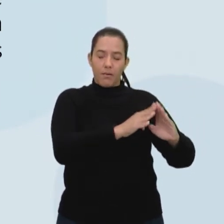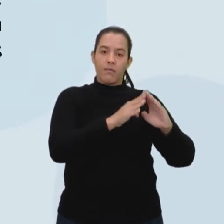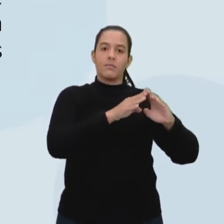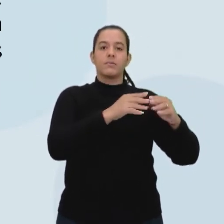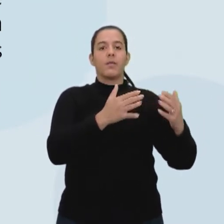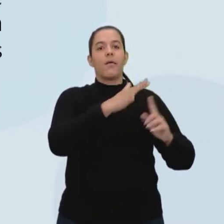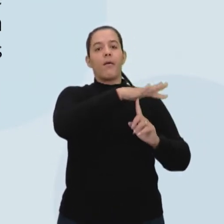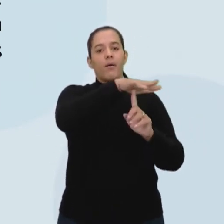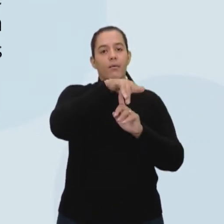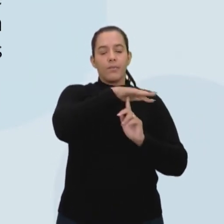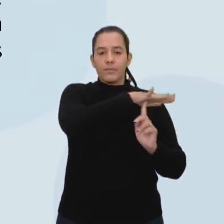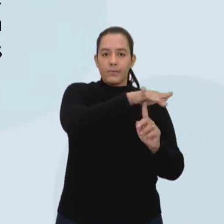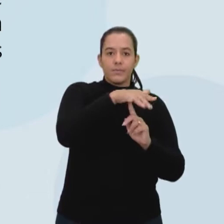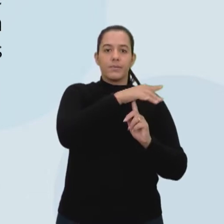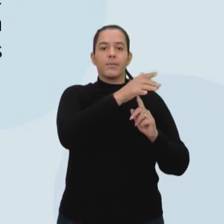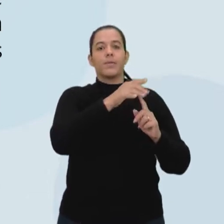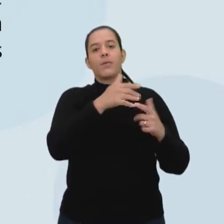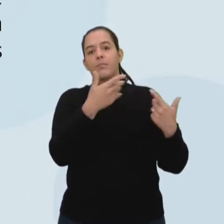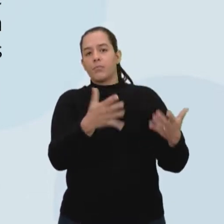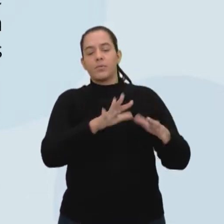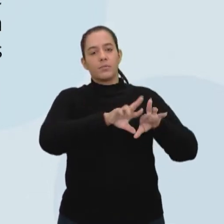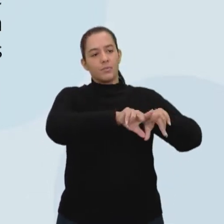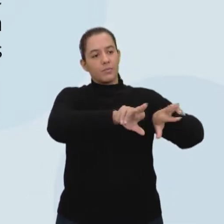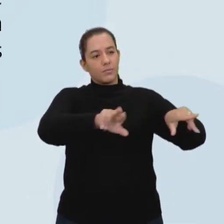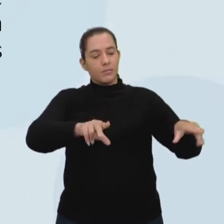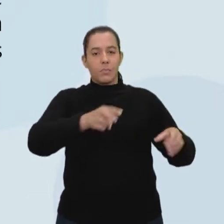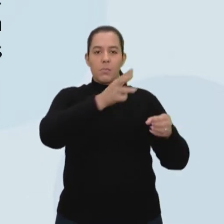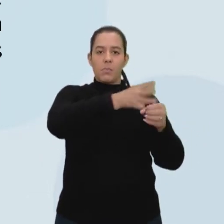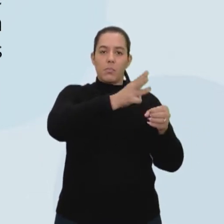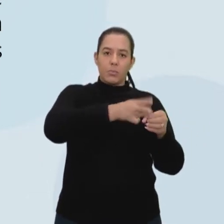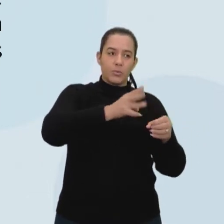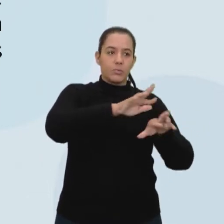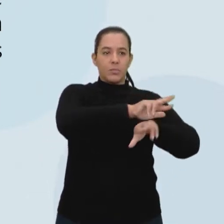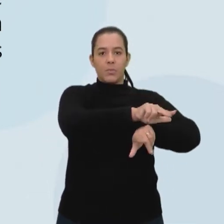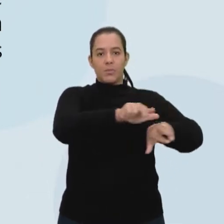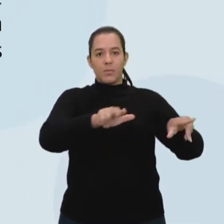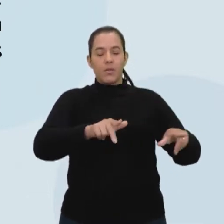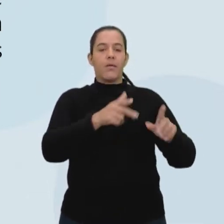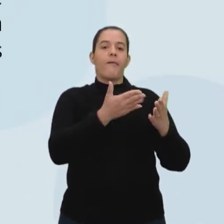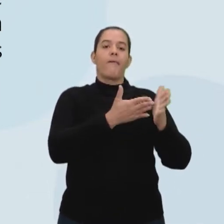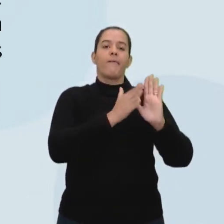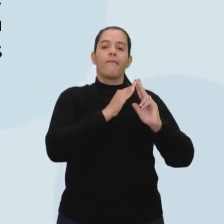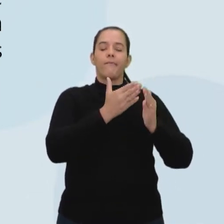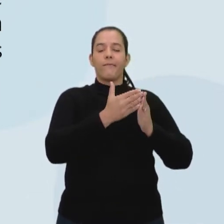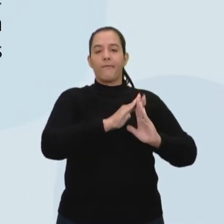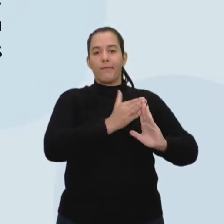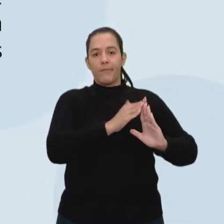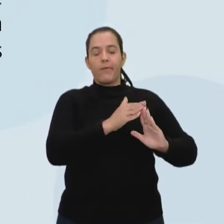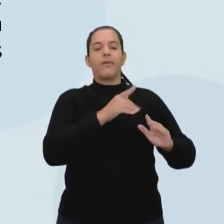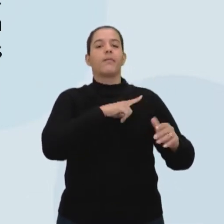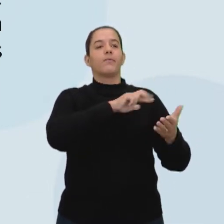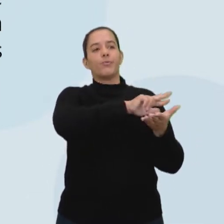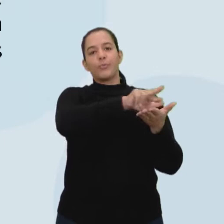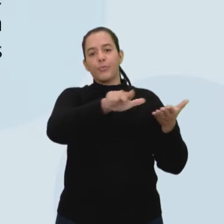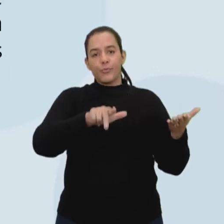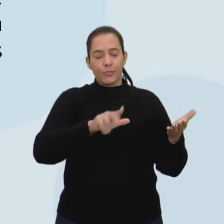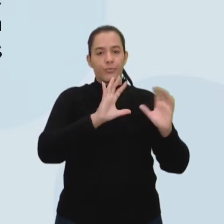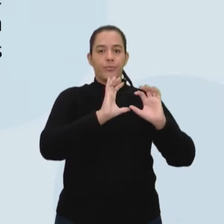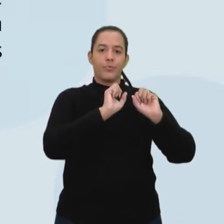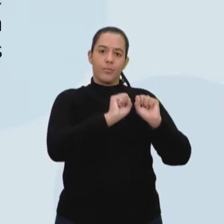aldeia, povoado, distrito, concelho, município, favela, etc. Então, toda essa